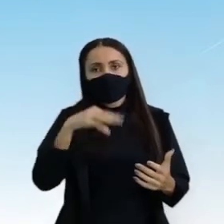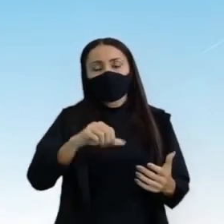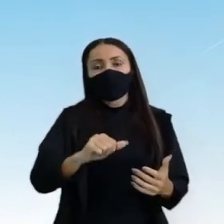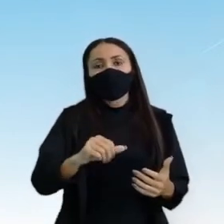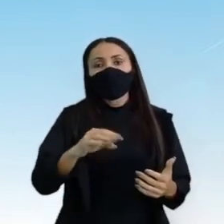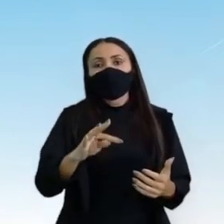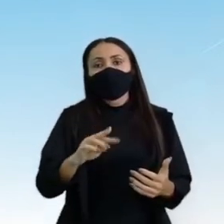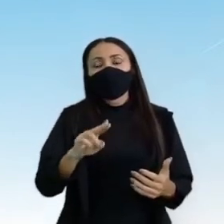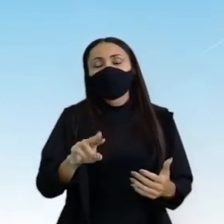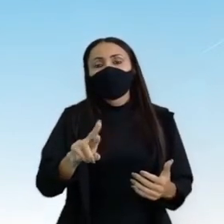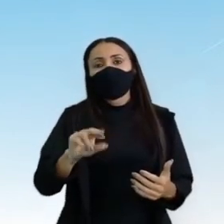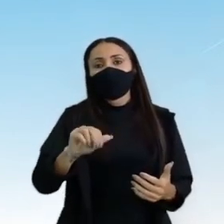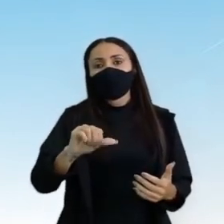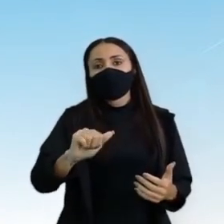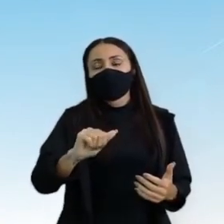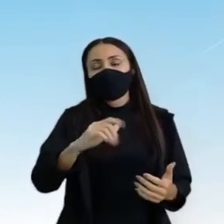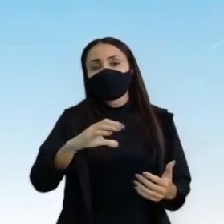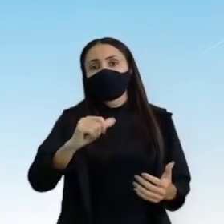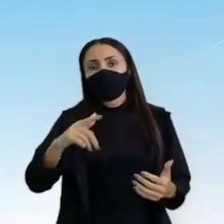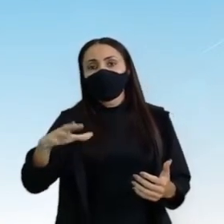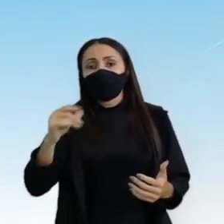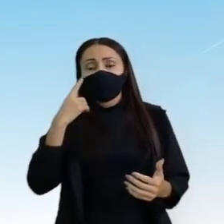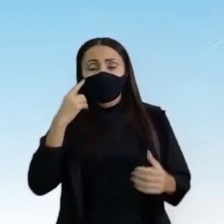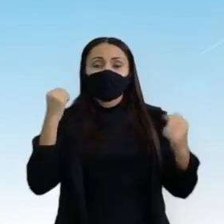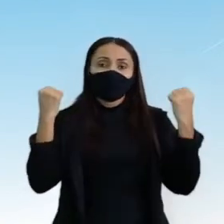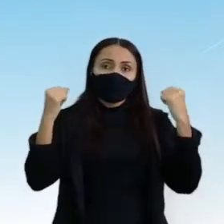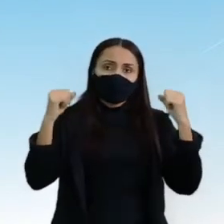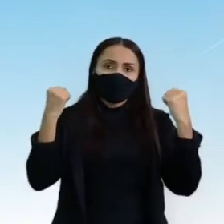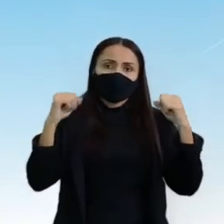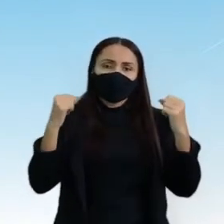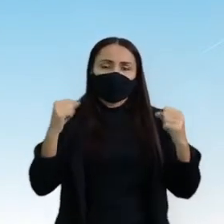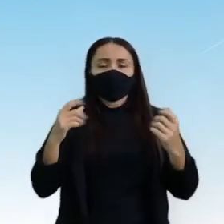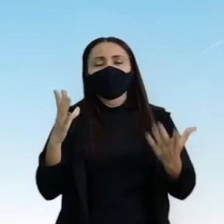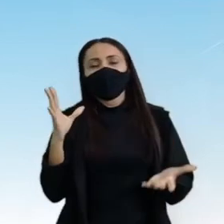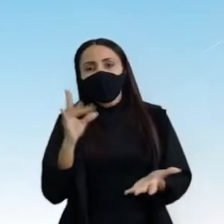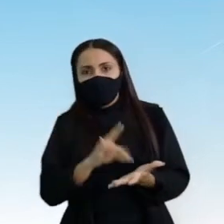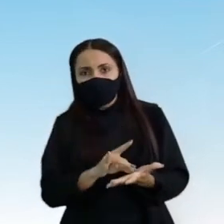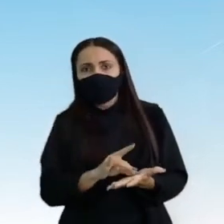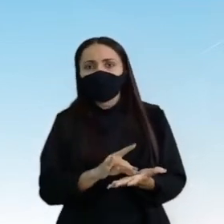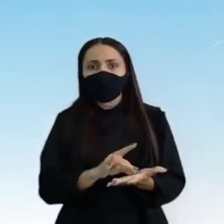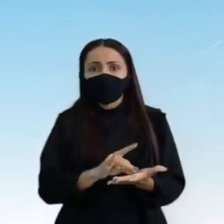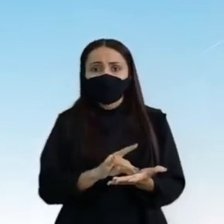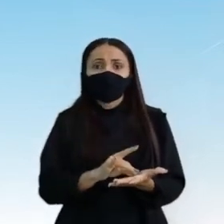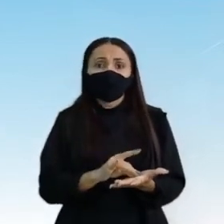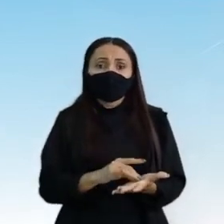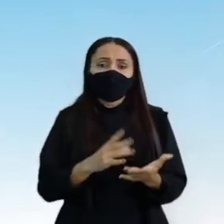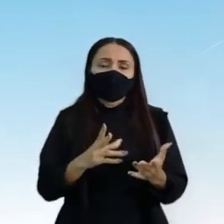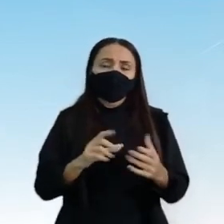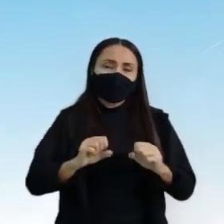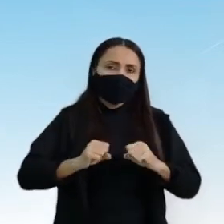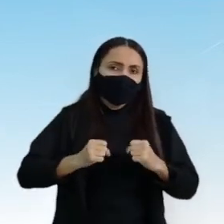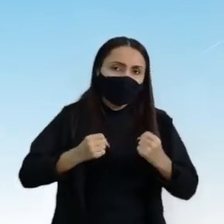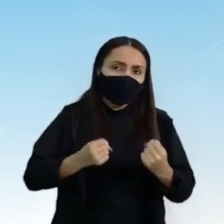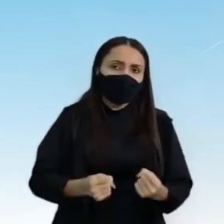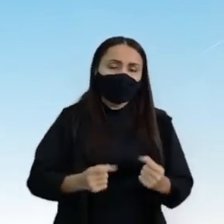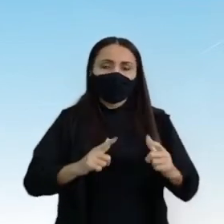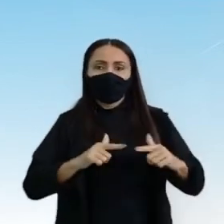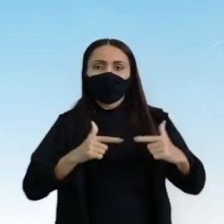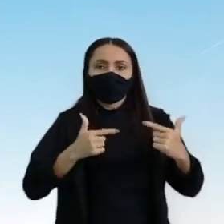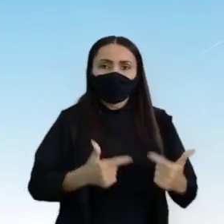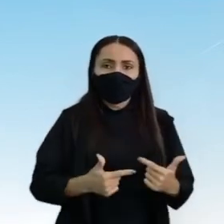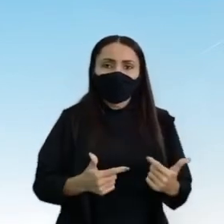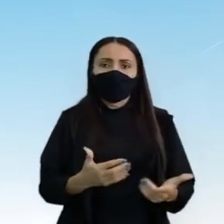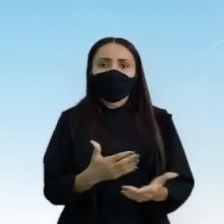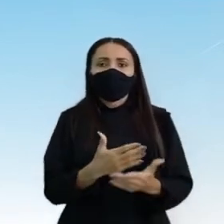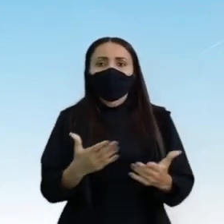nosso corpo. Então, fazer um exercício demanda realmente muita perseverança, muita persistência, porque